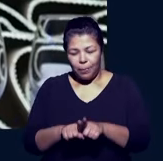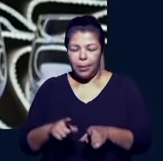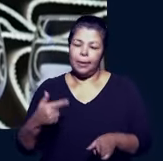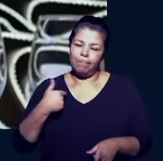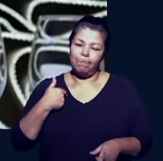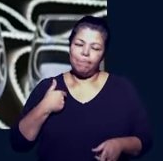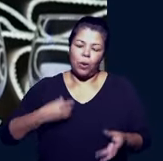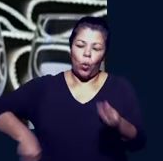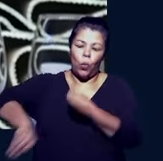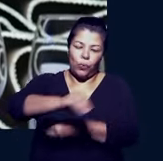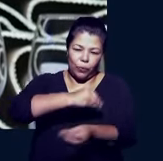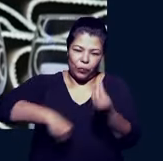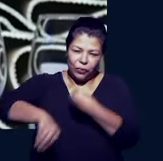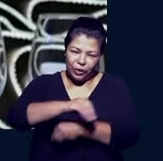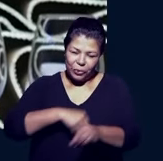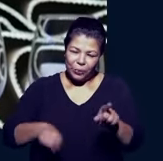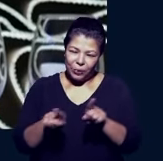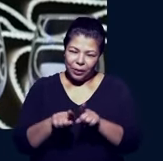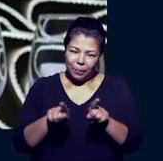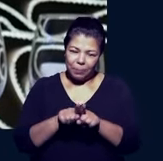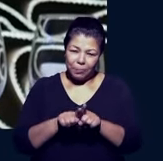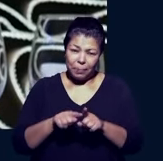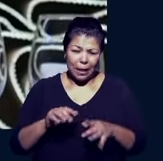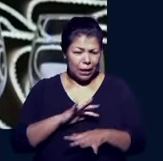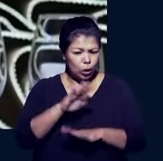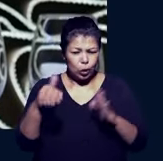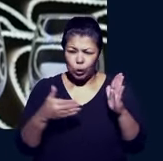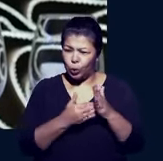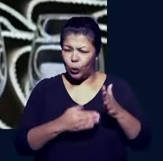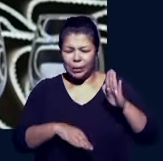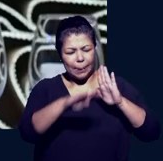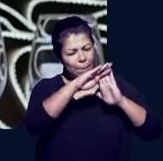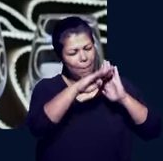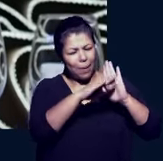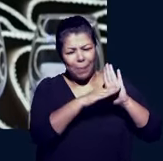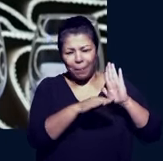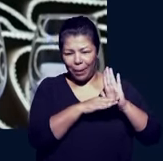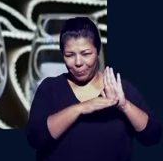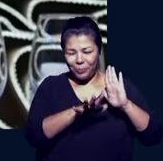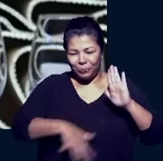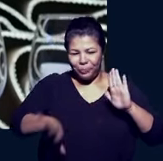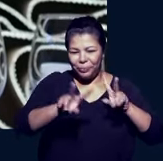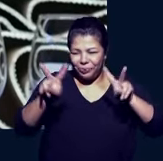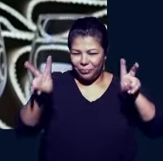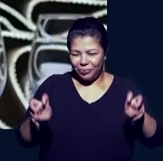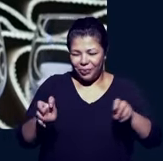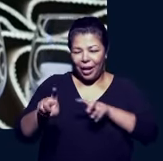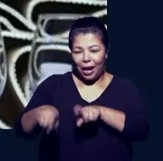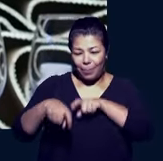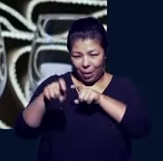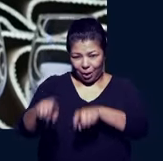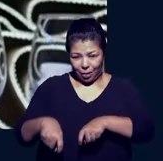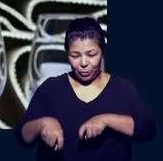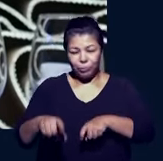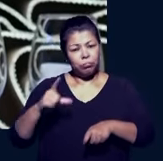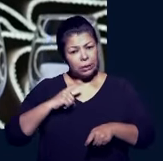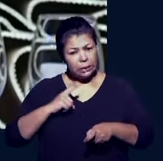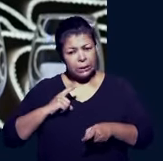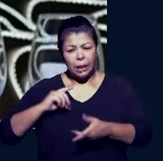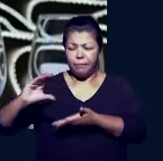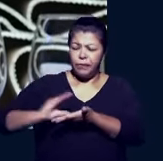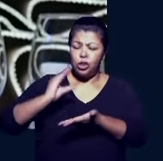em projetos em todas as etapas do ág e os ritmos de dos ciclos de expansão e de eh eh de investimento Eles são